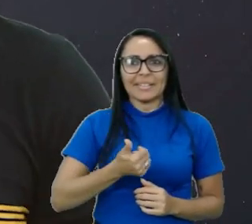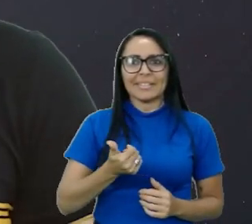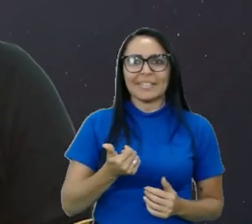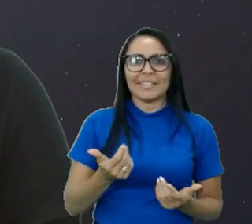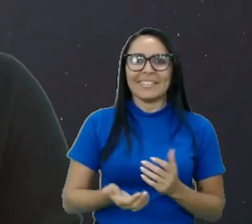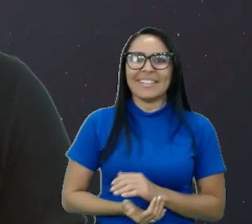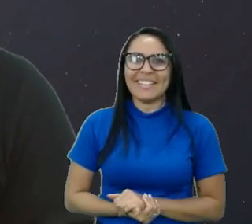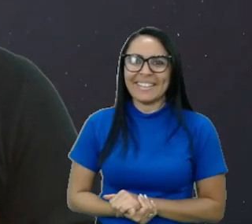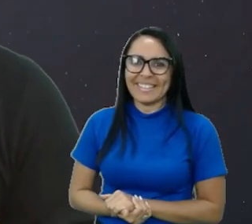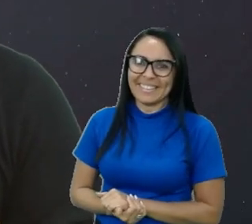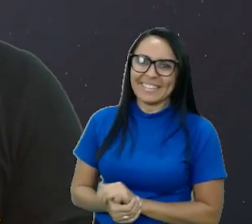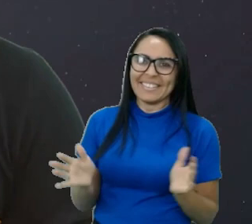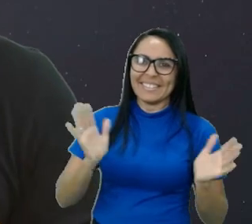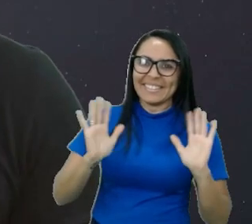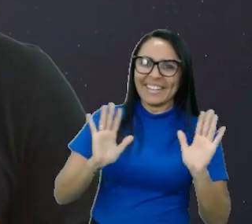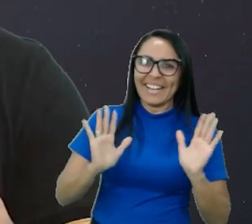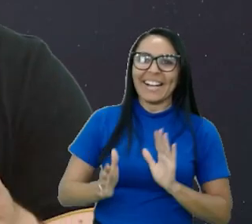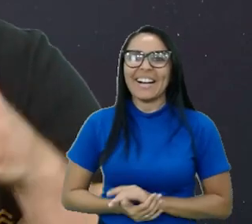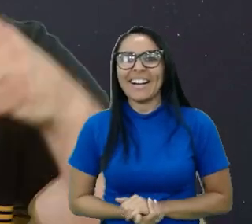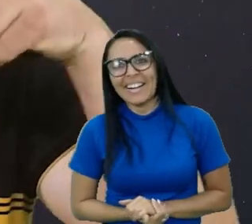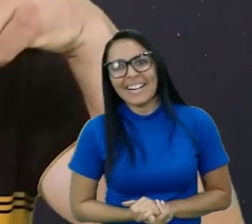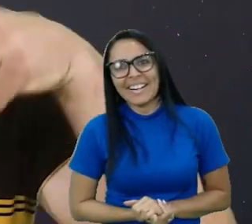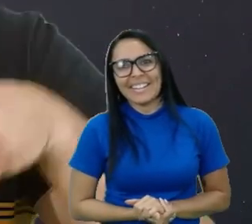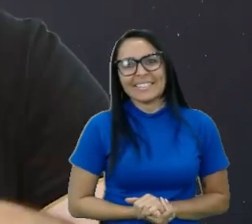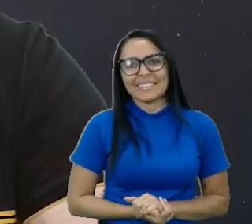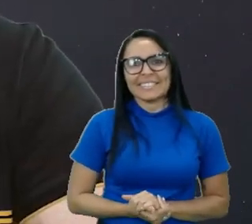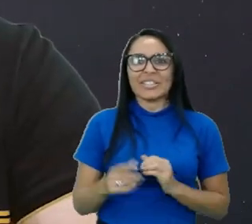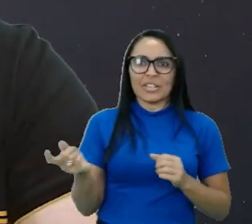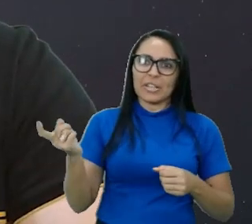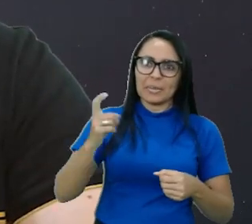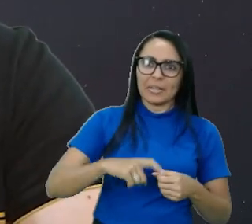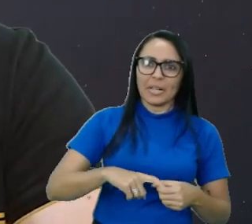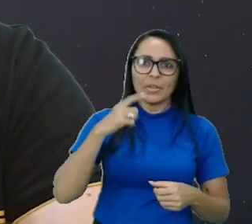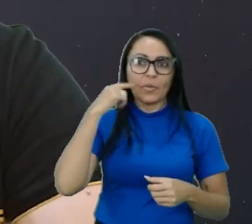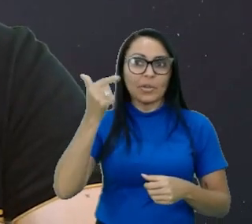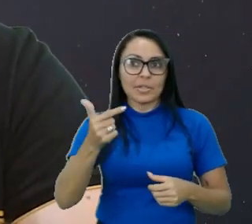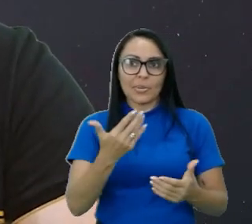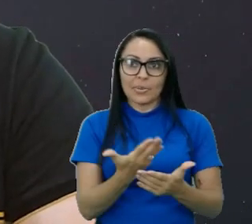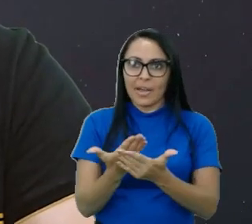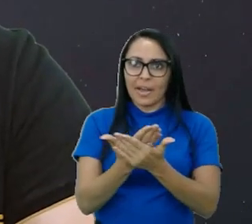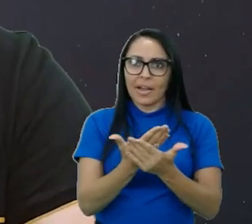lá da televisão. Valeu? Show! Daqui a pouquinho tu segue a outra aula número